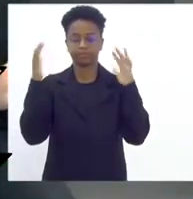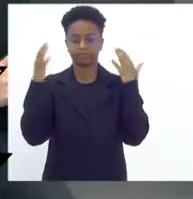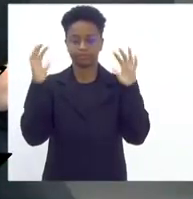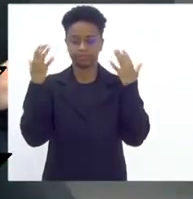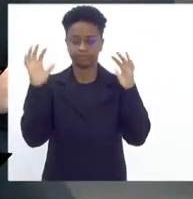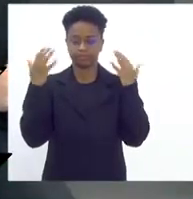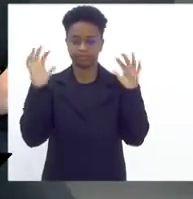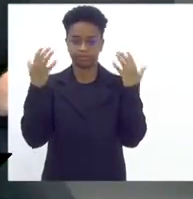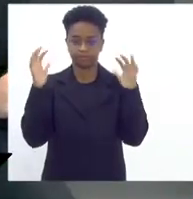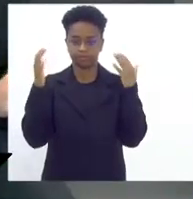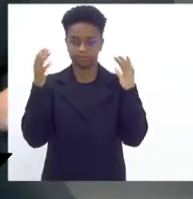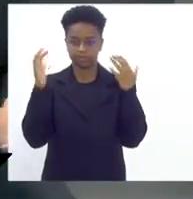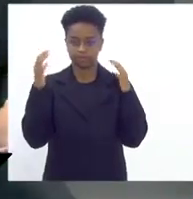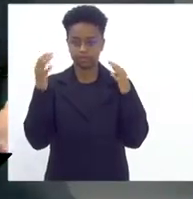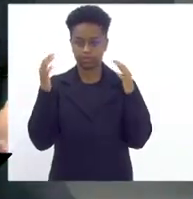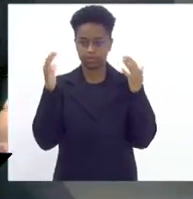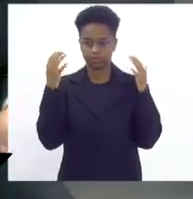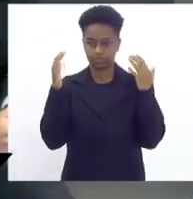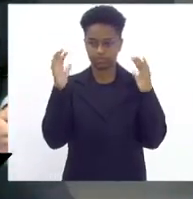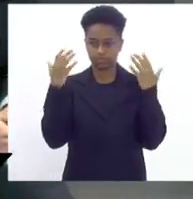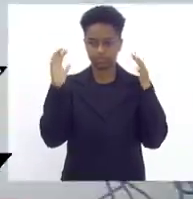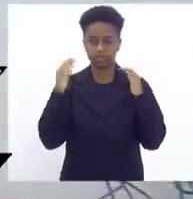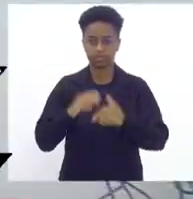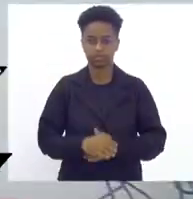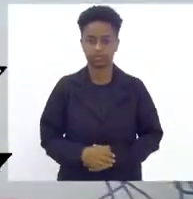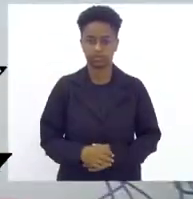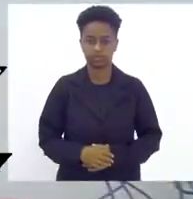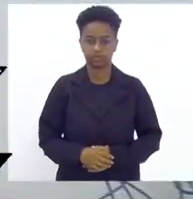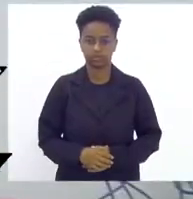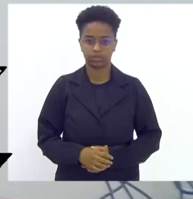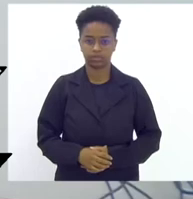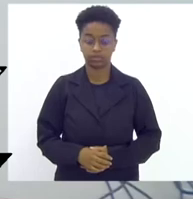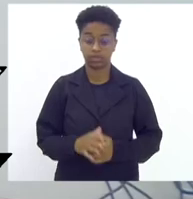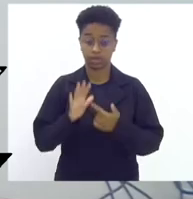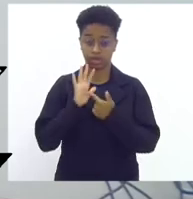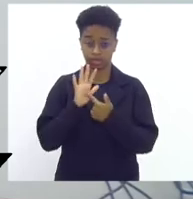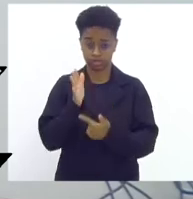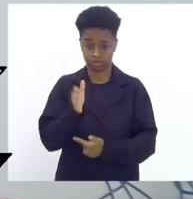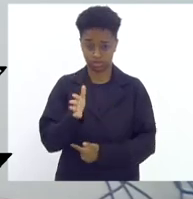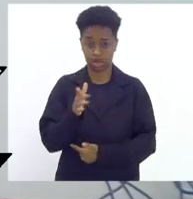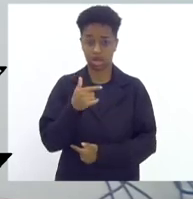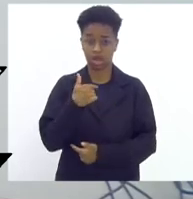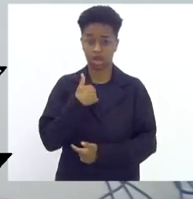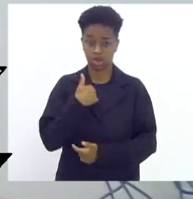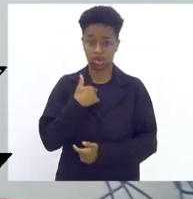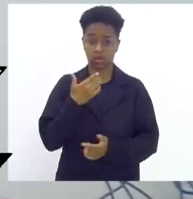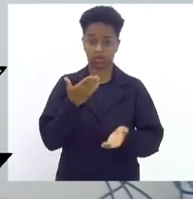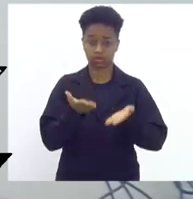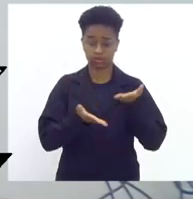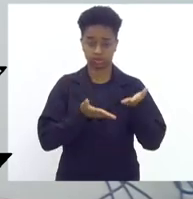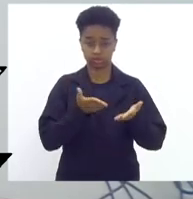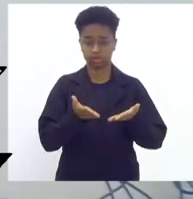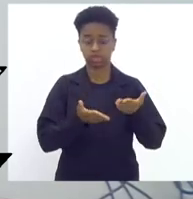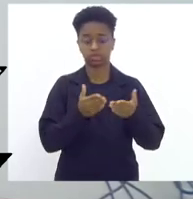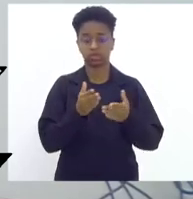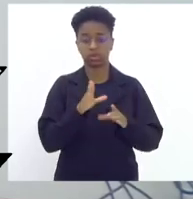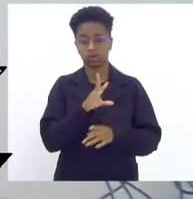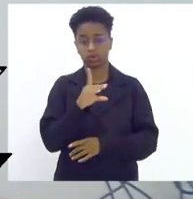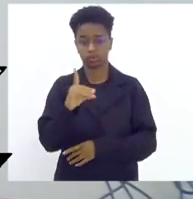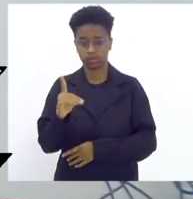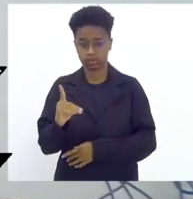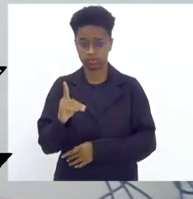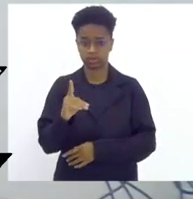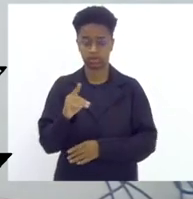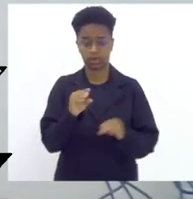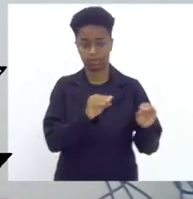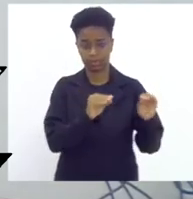E como foi apresentado aqui eu sou assistente da coordenação da migração Refúgio